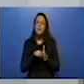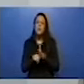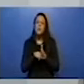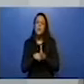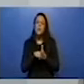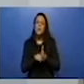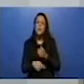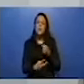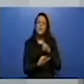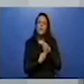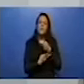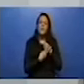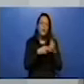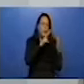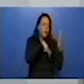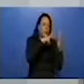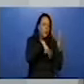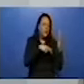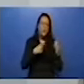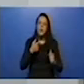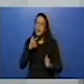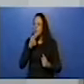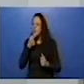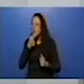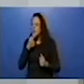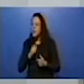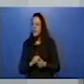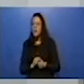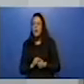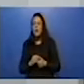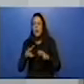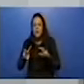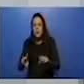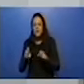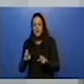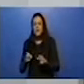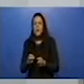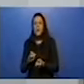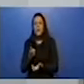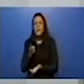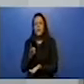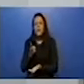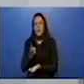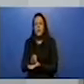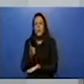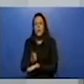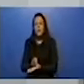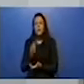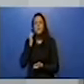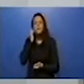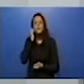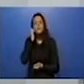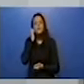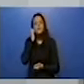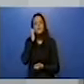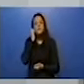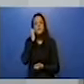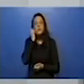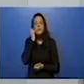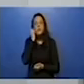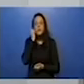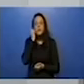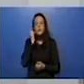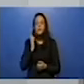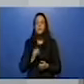inglês, to read. Vocês vão ver que ele permanece da mesma maneira também. Confiram aí nas suas pesquisas. Something more,